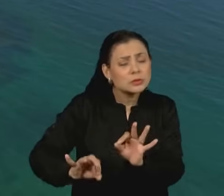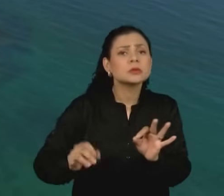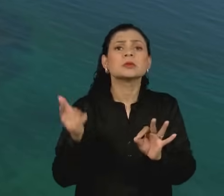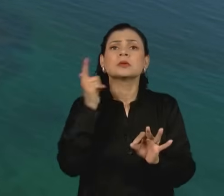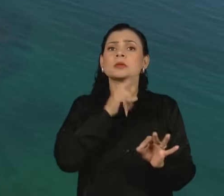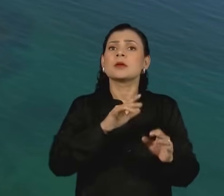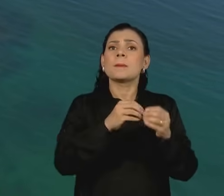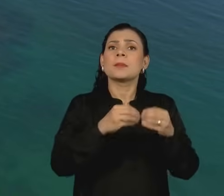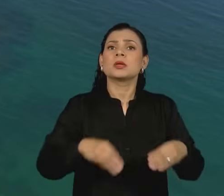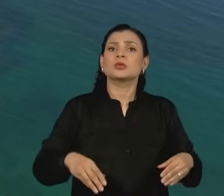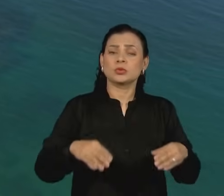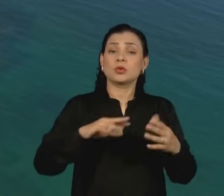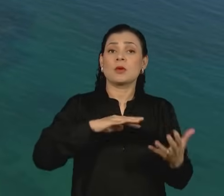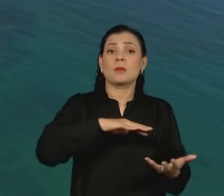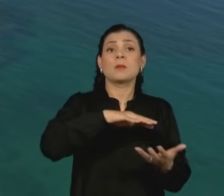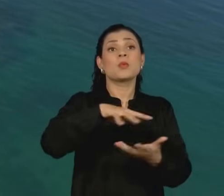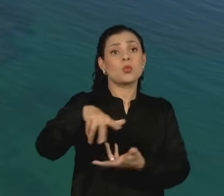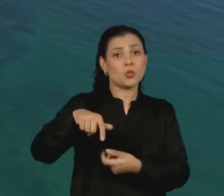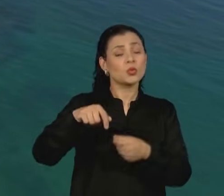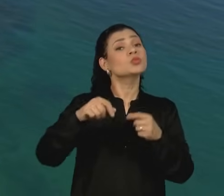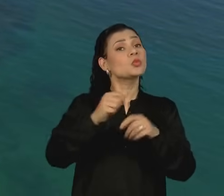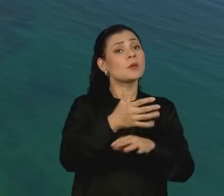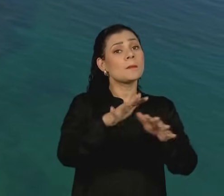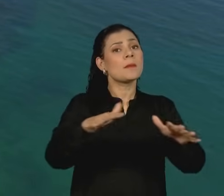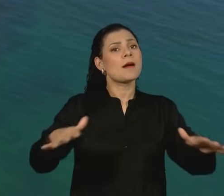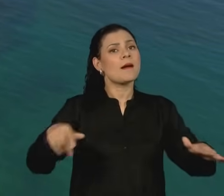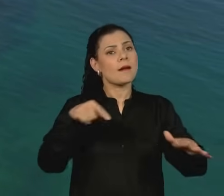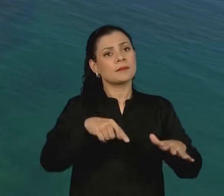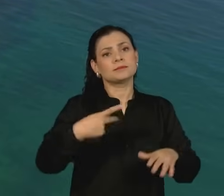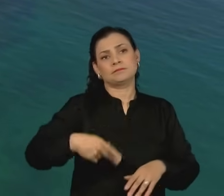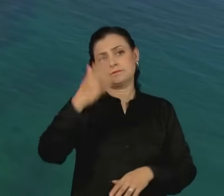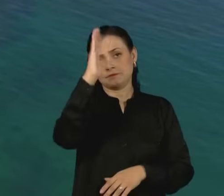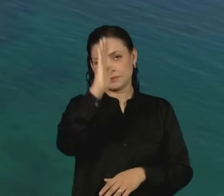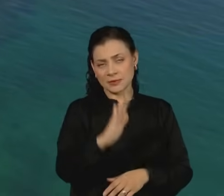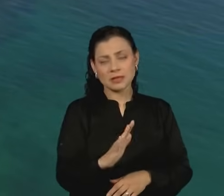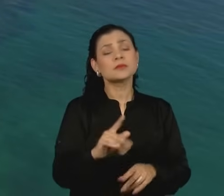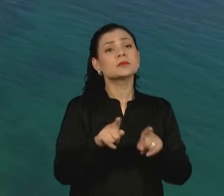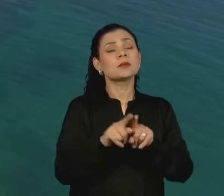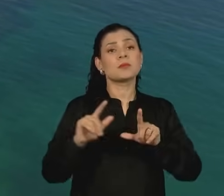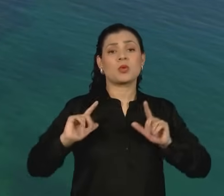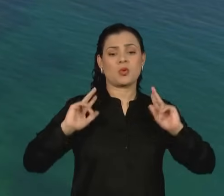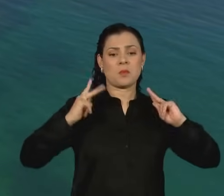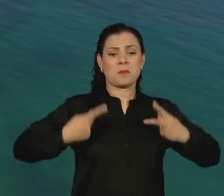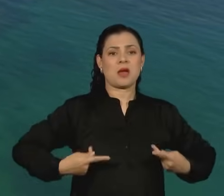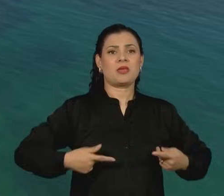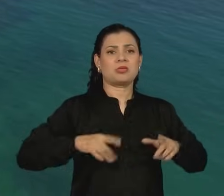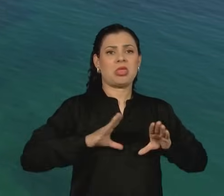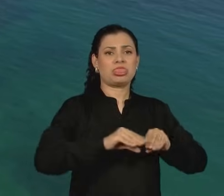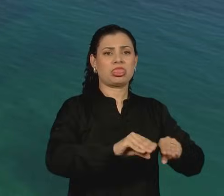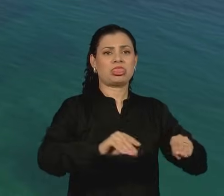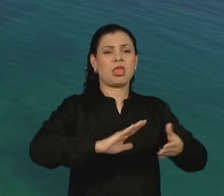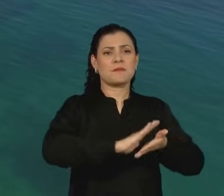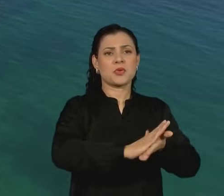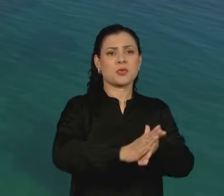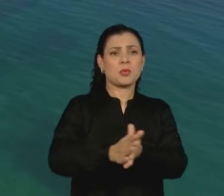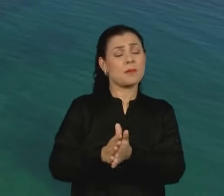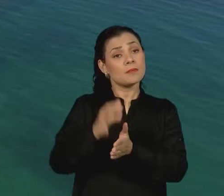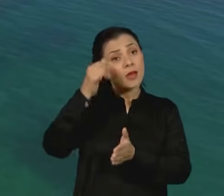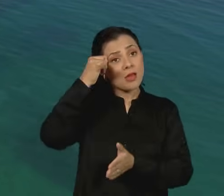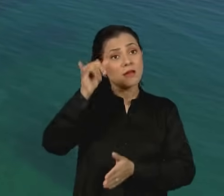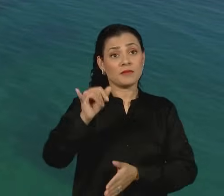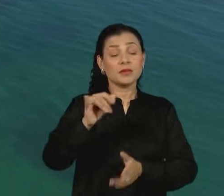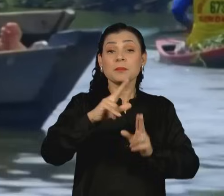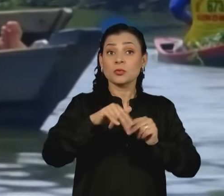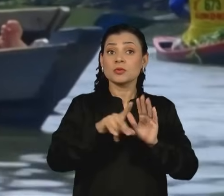dos impactos ambientais negativos causados por atividades humanas realizadas no ambiente costeiro marinho. A